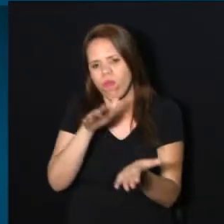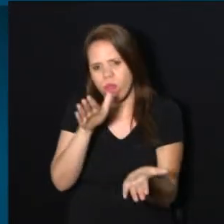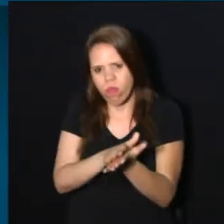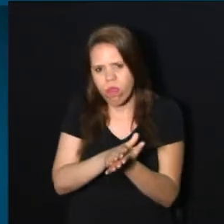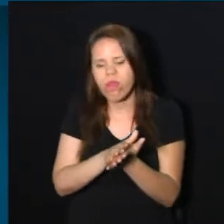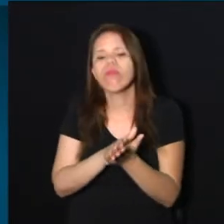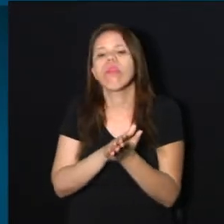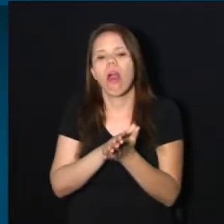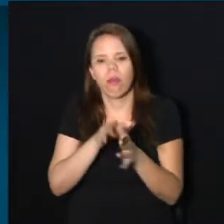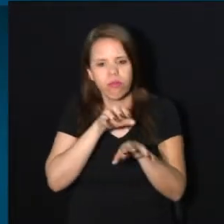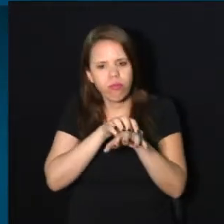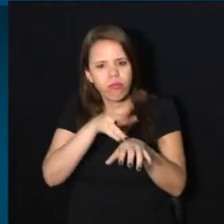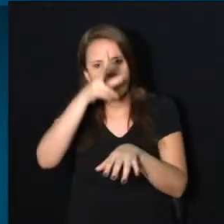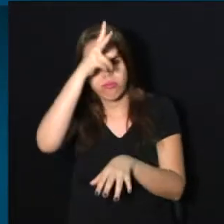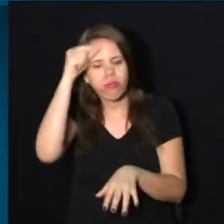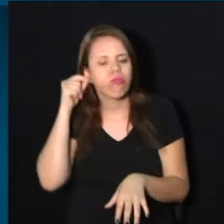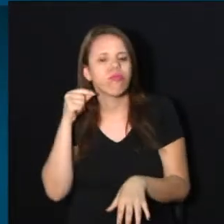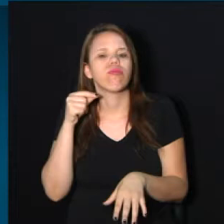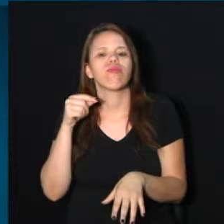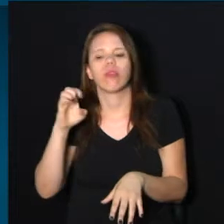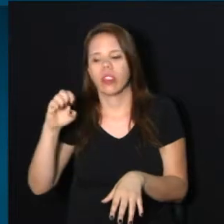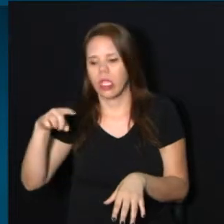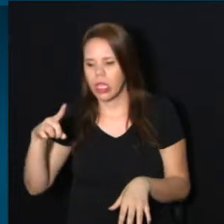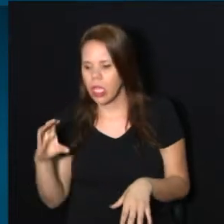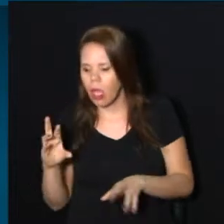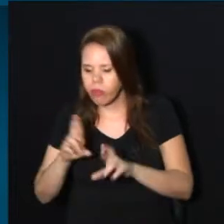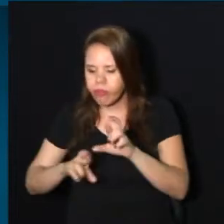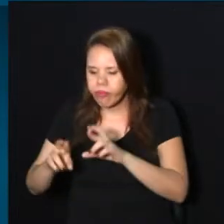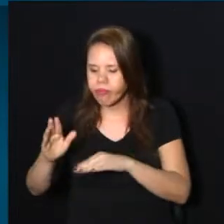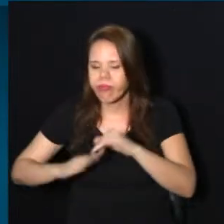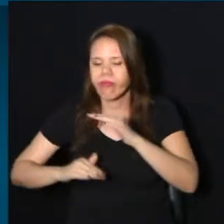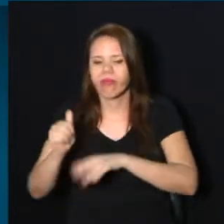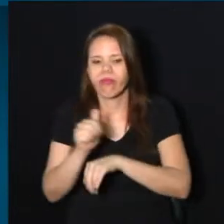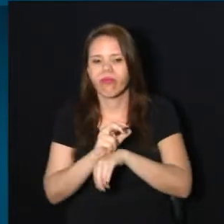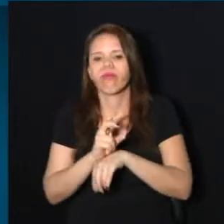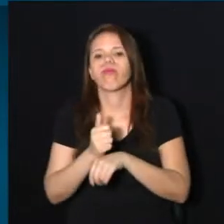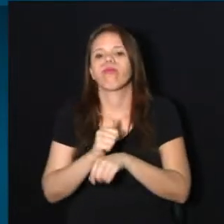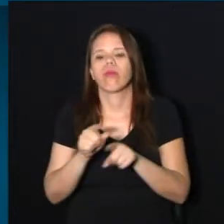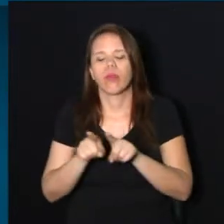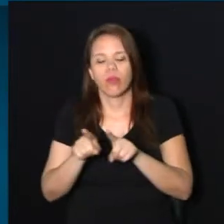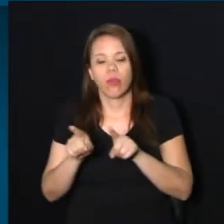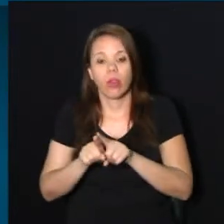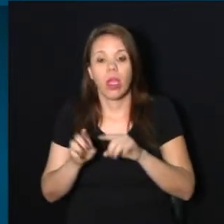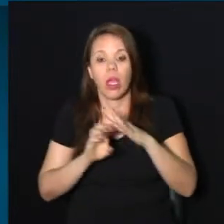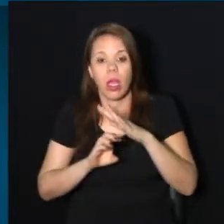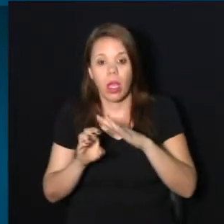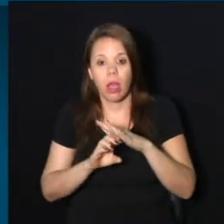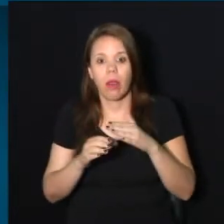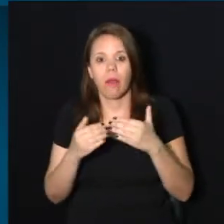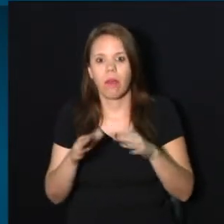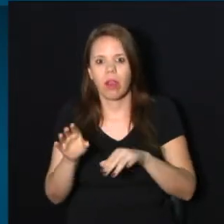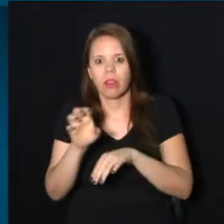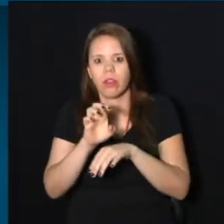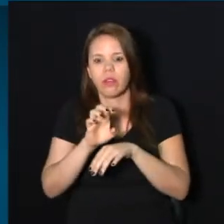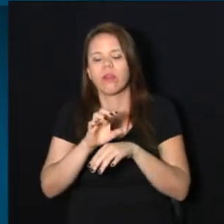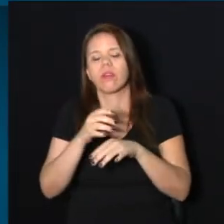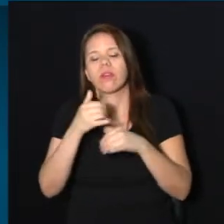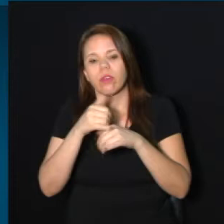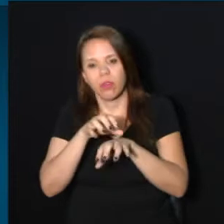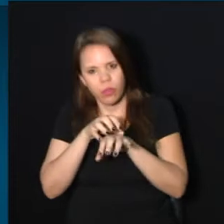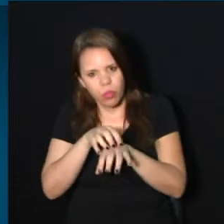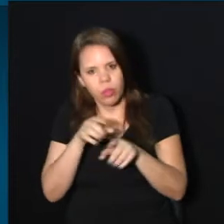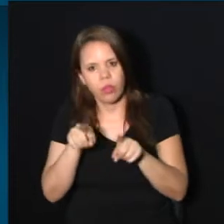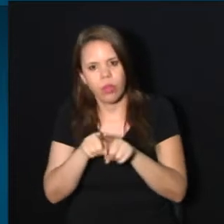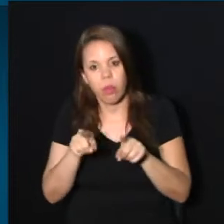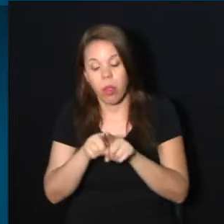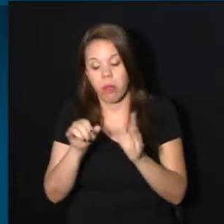público emitidos pelos fiscais da INDEC, aplicado às empresas permissionárias do transporte coletivo, que sejam publicados no